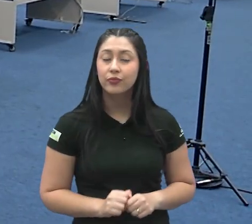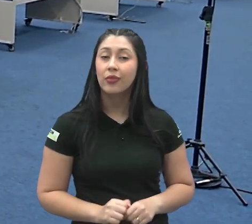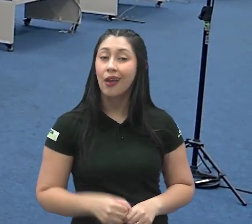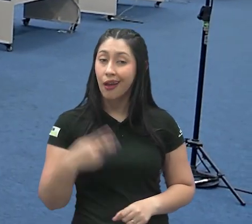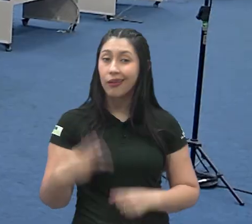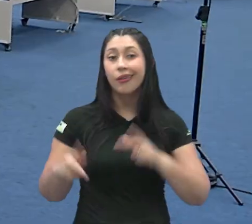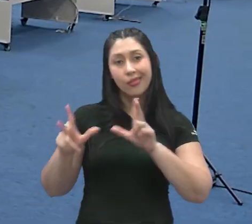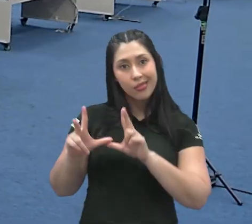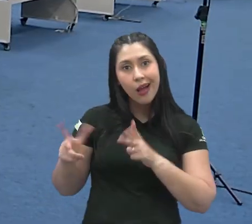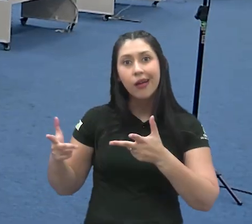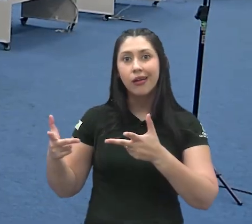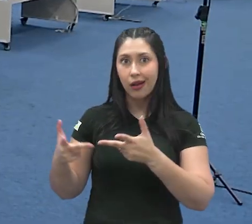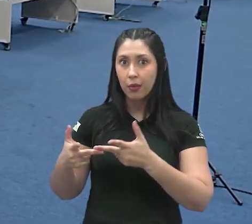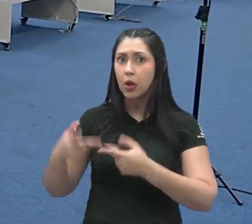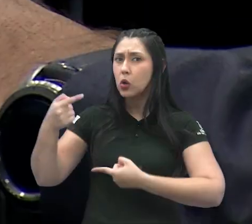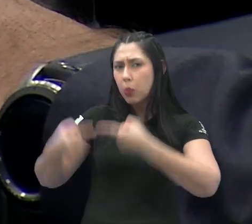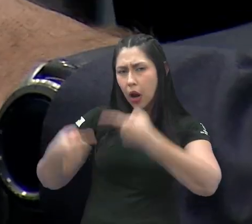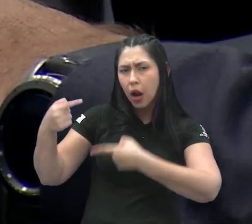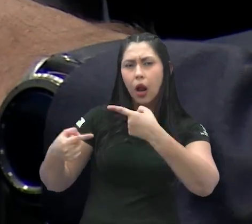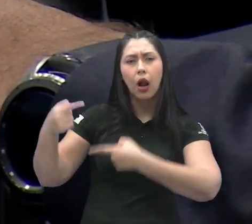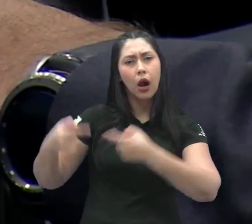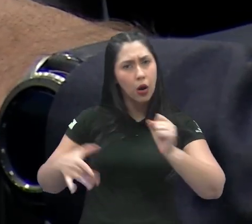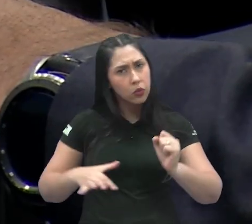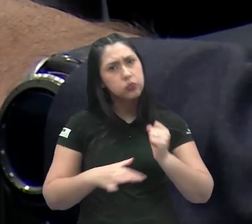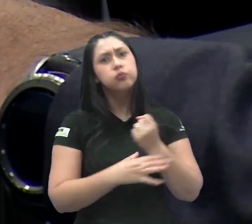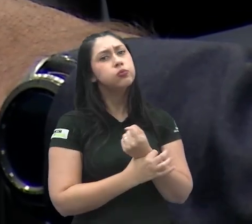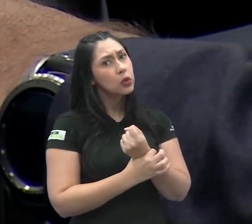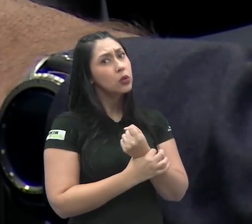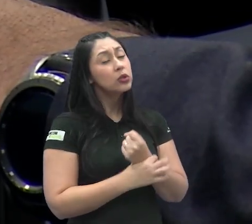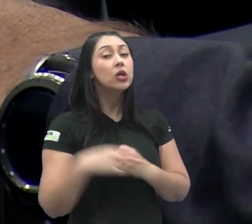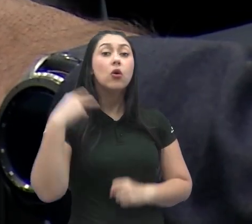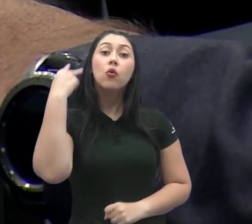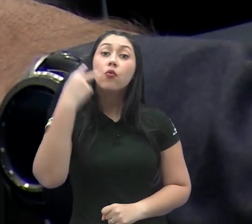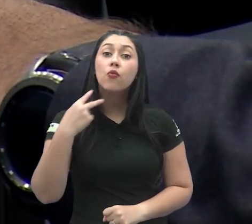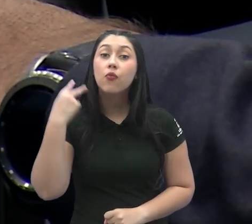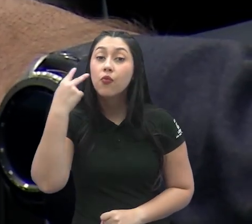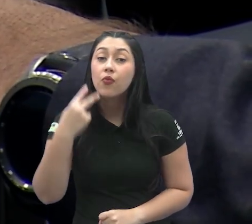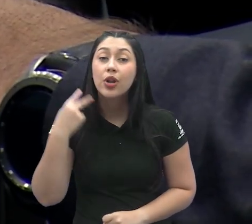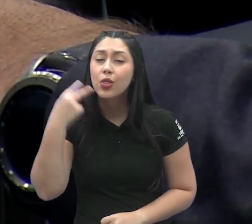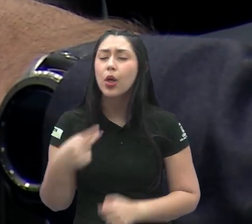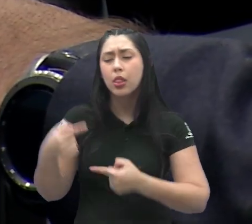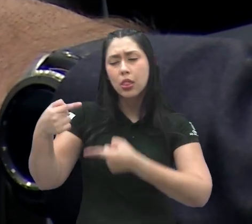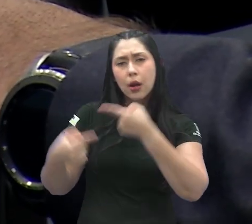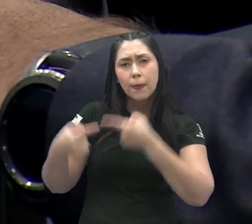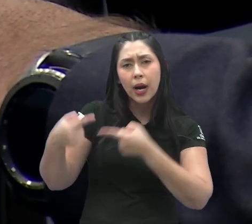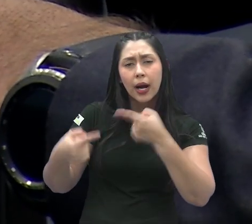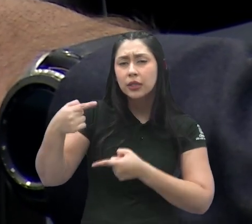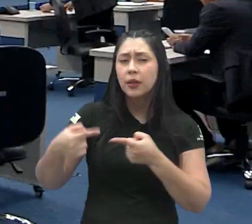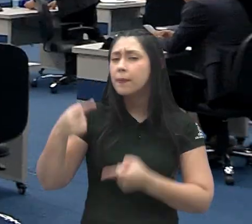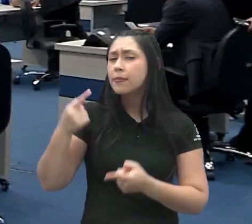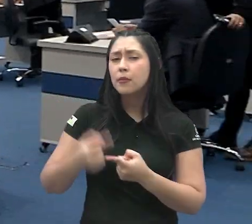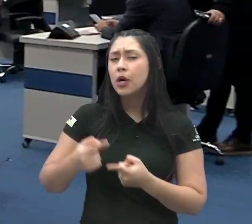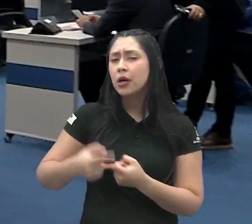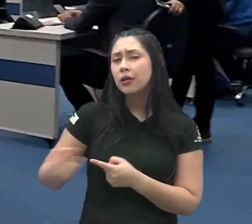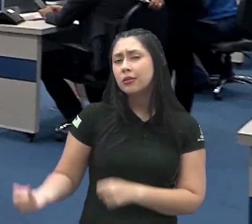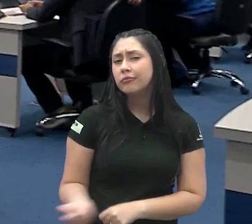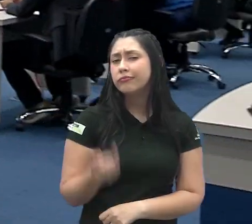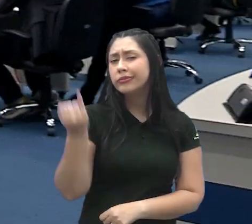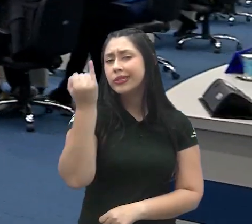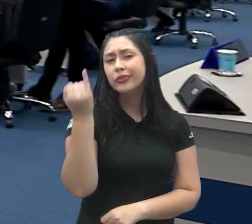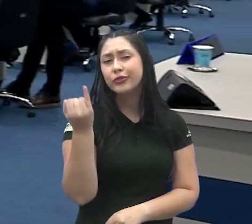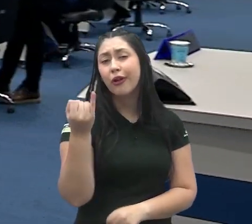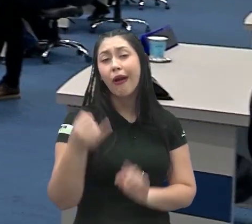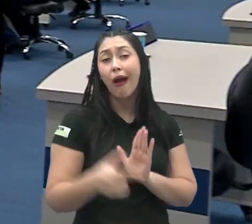dos assuntos mais discutidos entre os representantes do poder público. Os vereadores da Câmara debatem sobre a importância